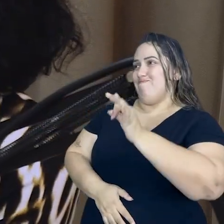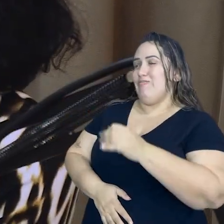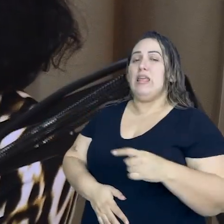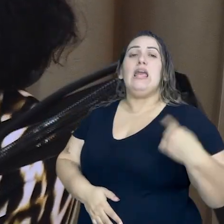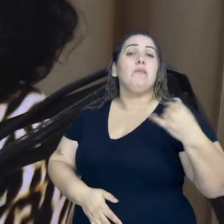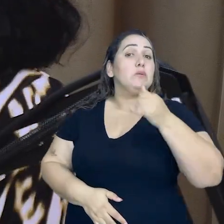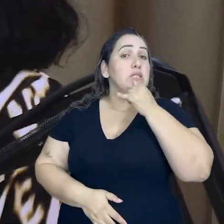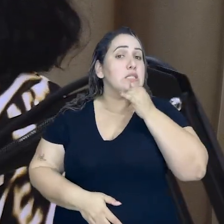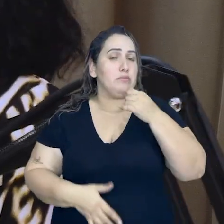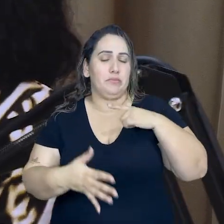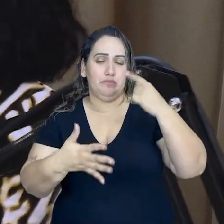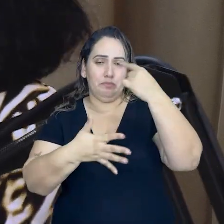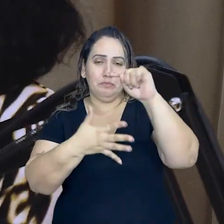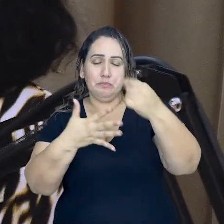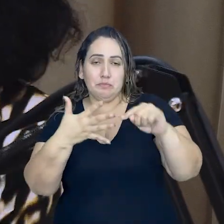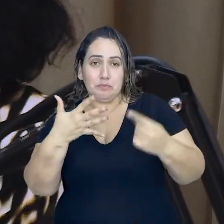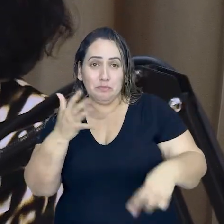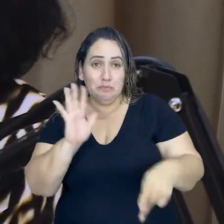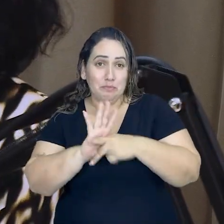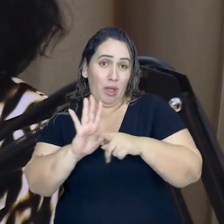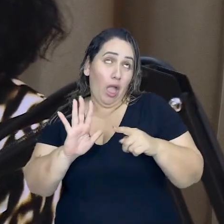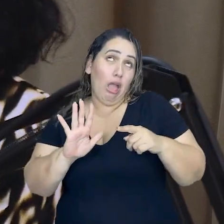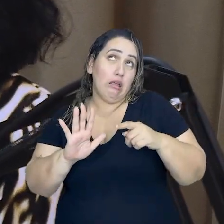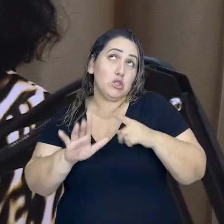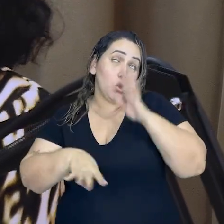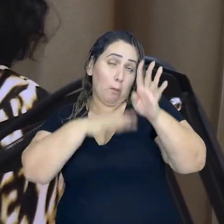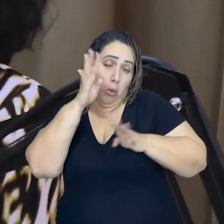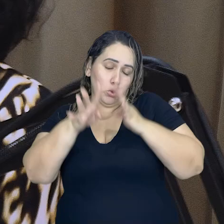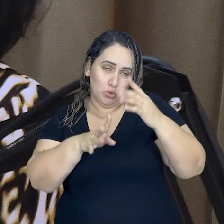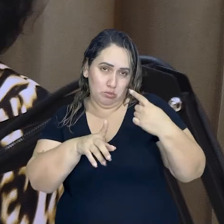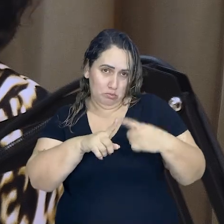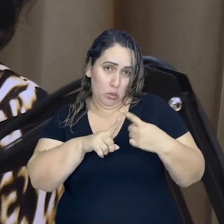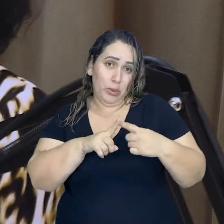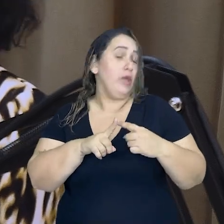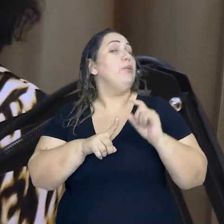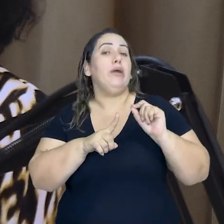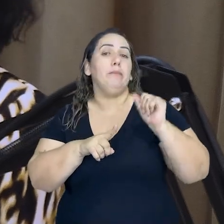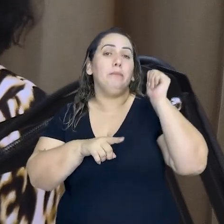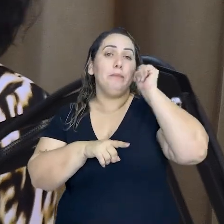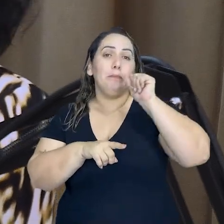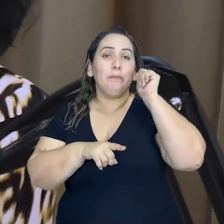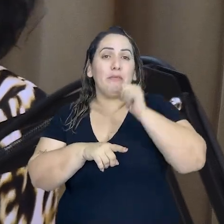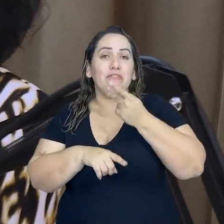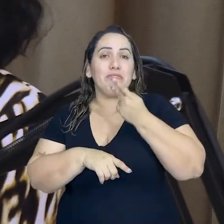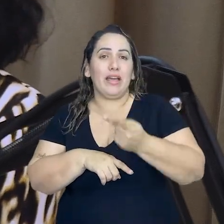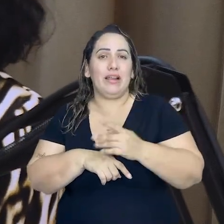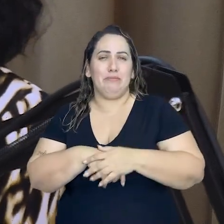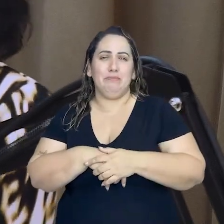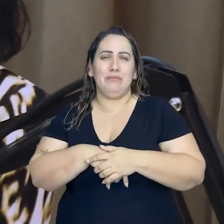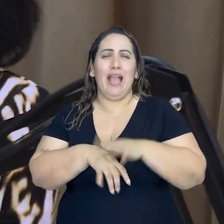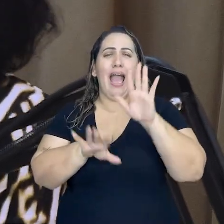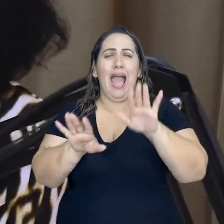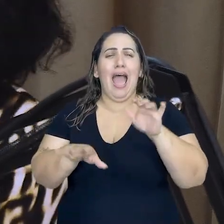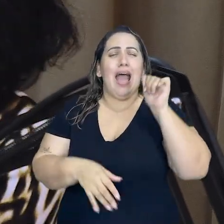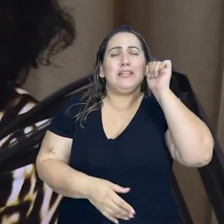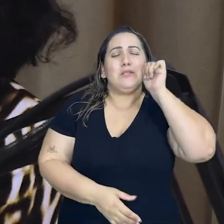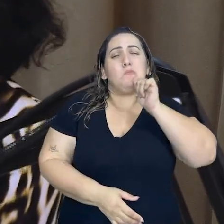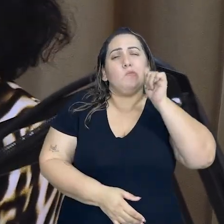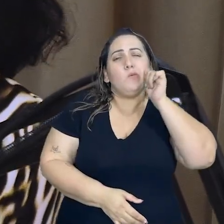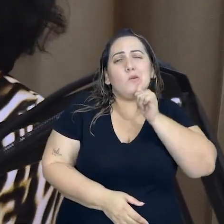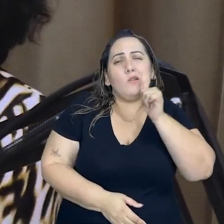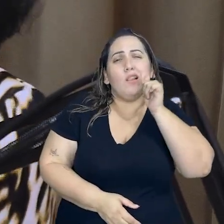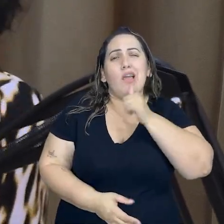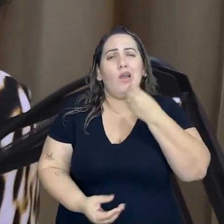mensurar isso, nem em relação a homens candidatos, nem em relação a mulheres candidatas. E nós temos mulheres